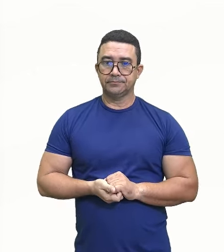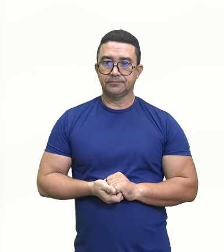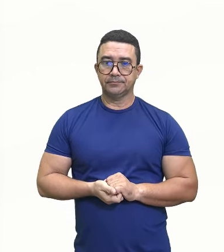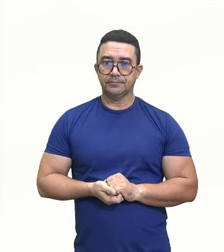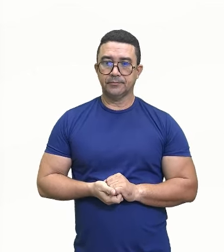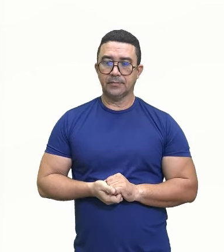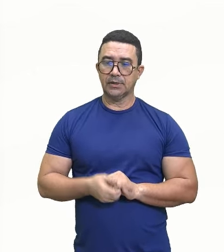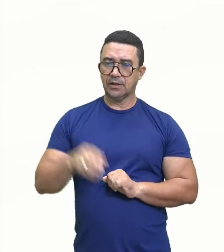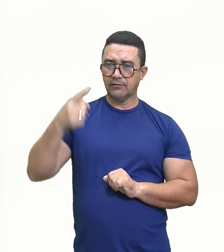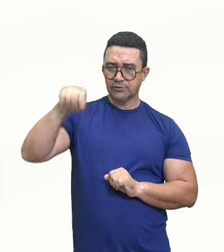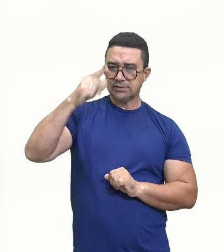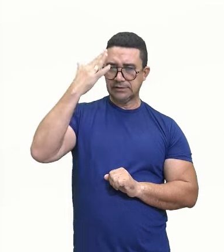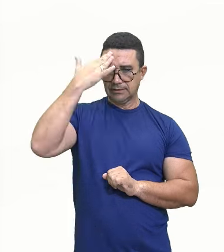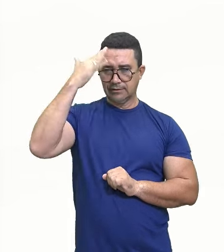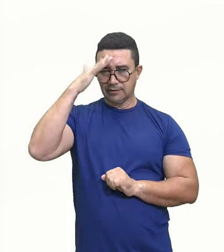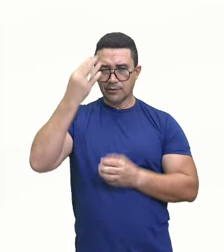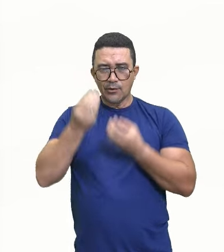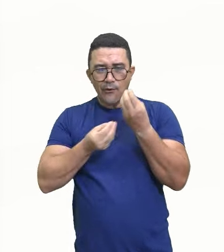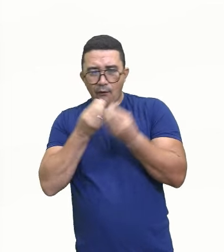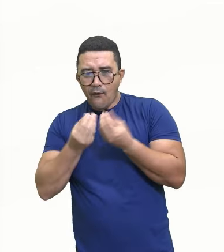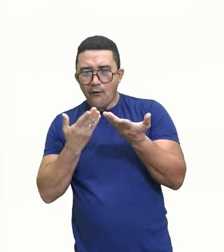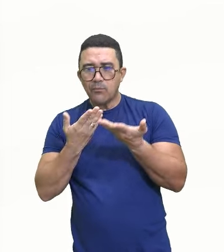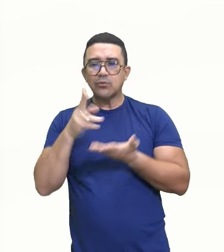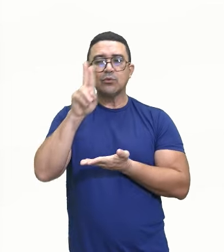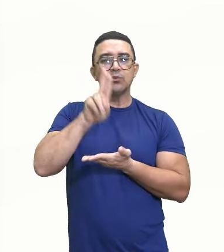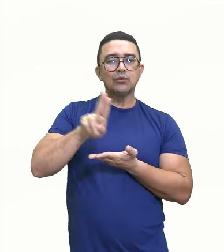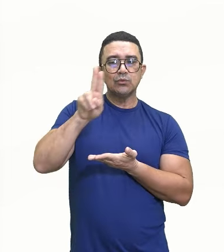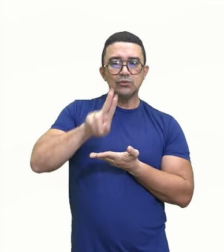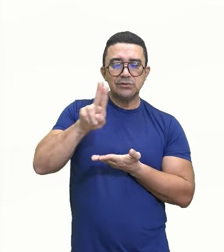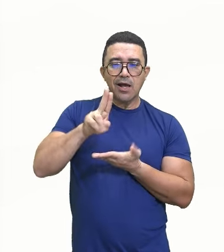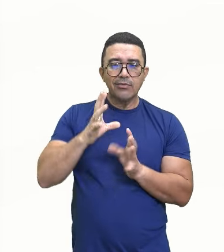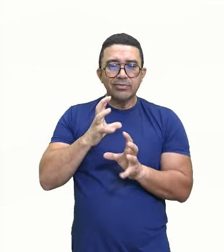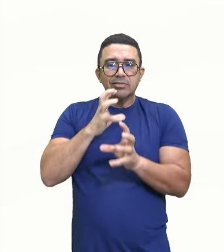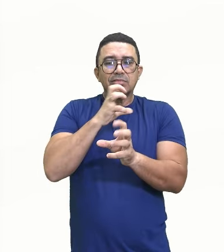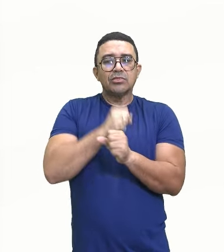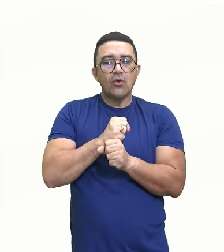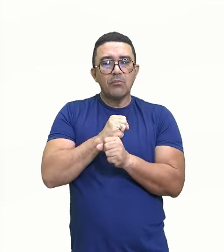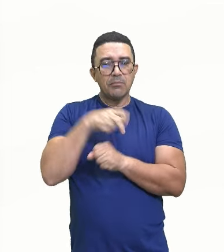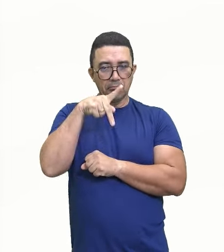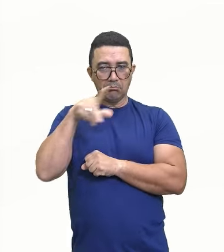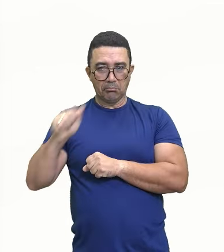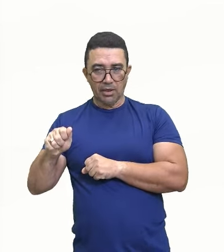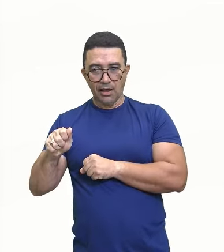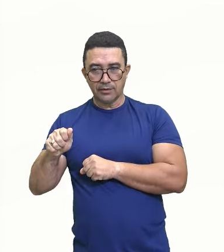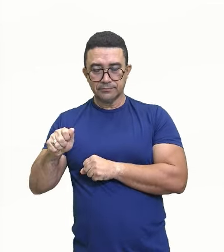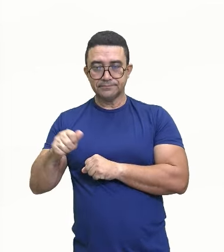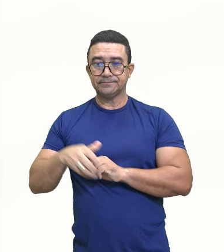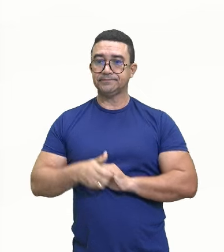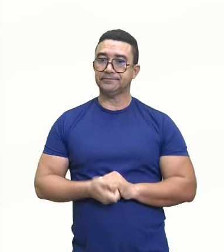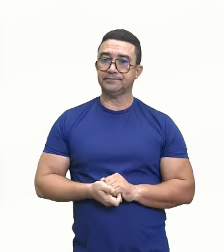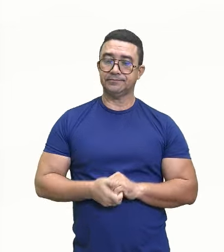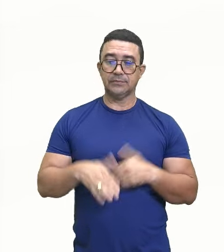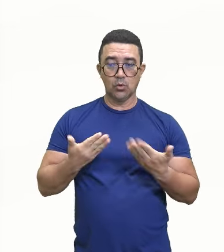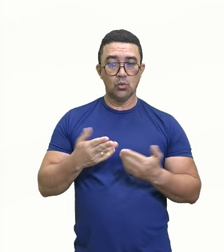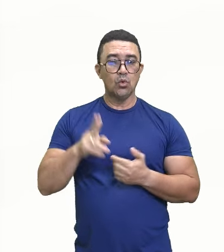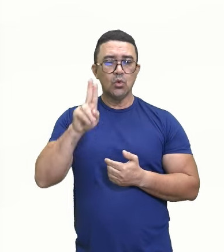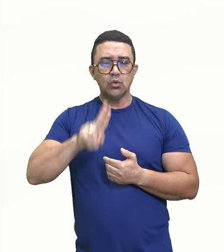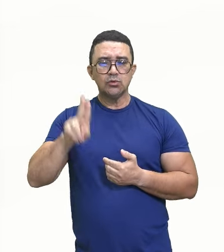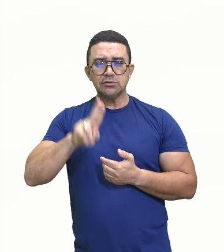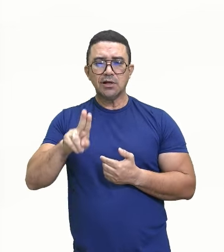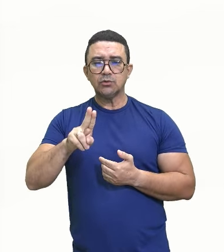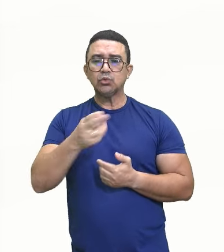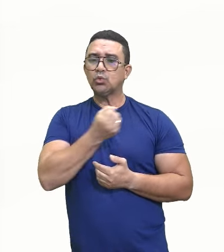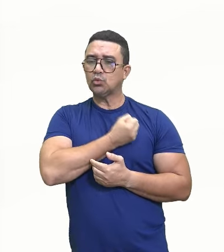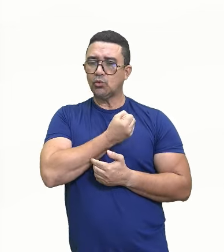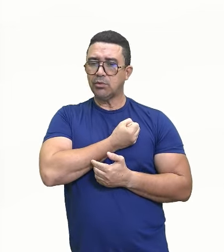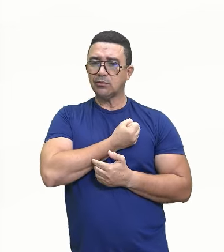Entenderam? Compreenderam aí como que a gente usa, então, a soma de uma PA? Então, usando a expressão, fica